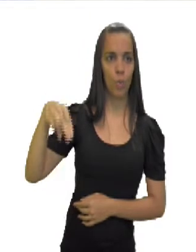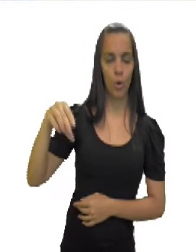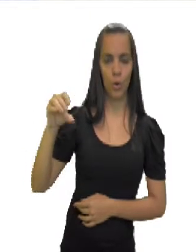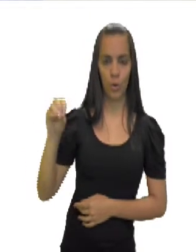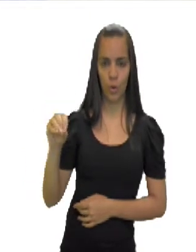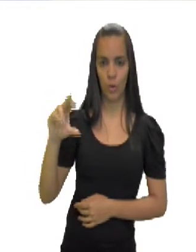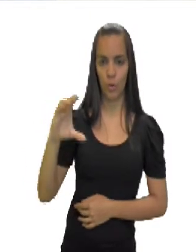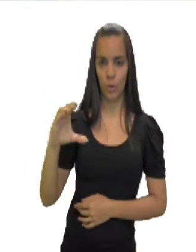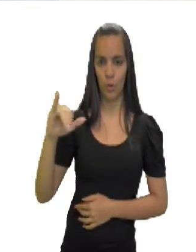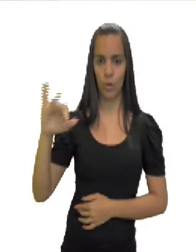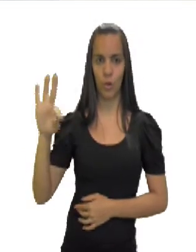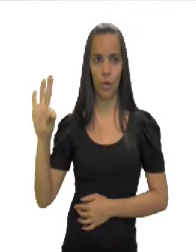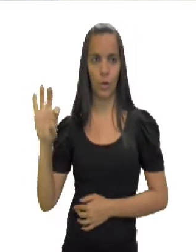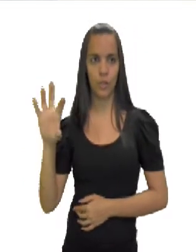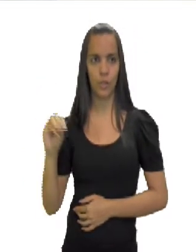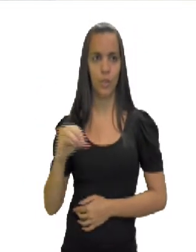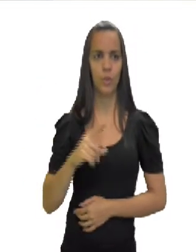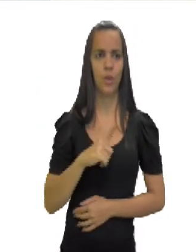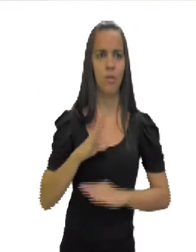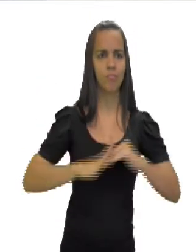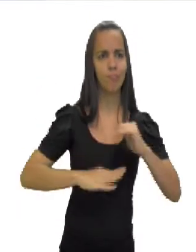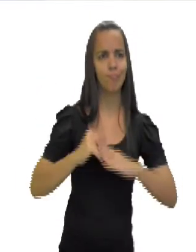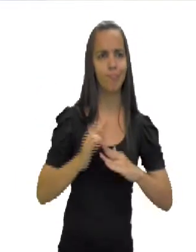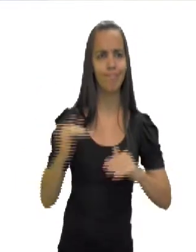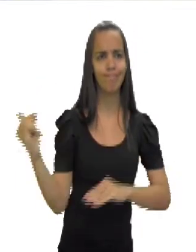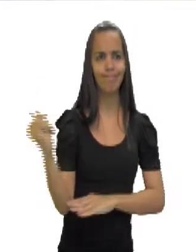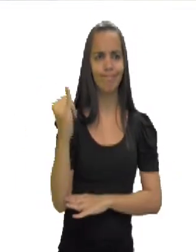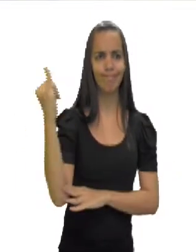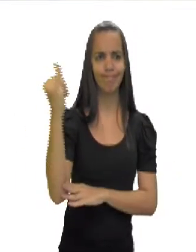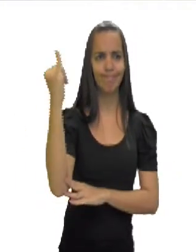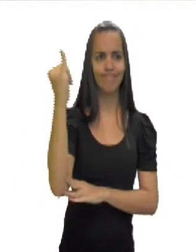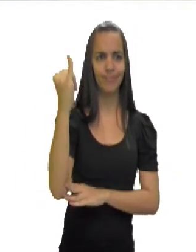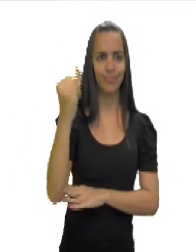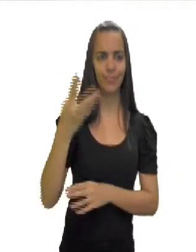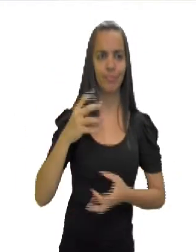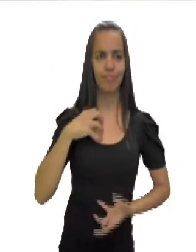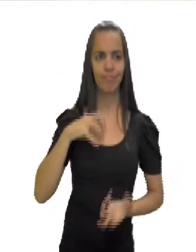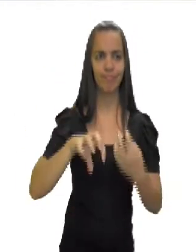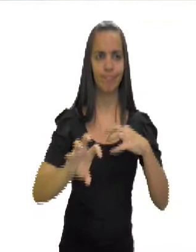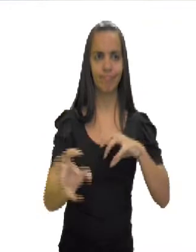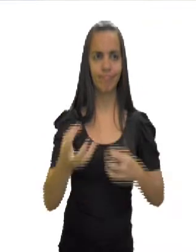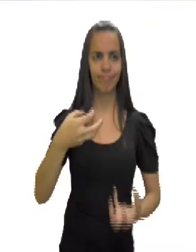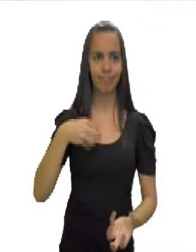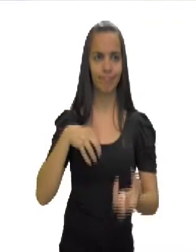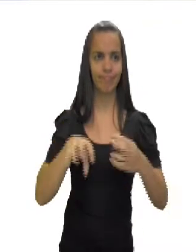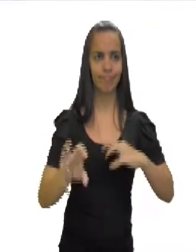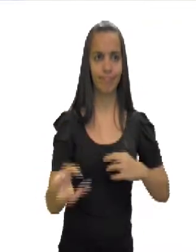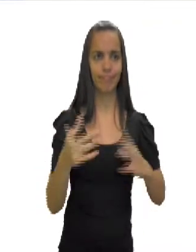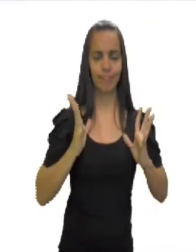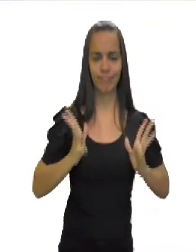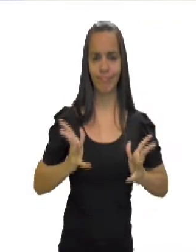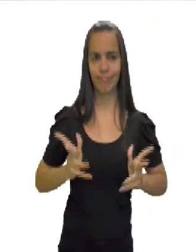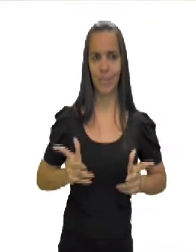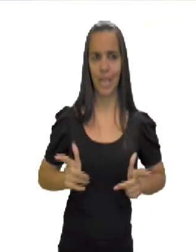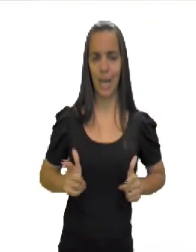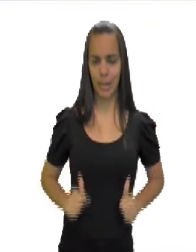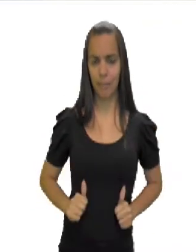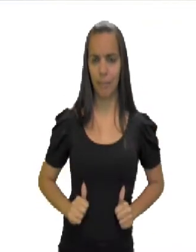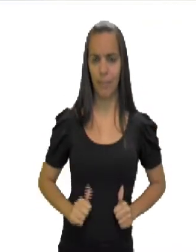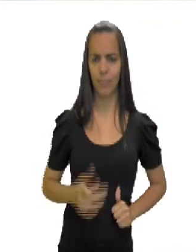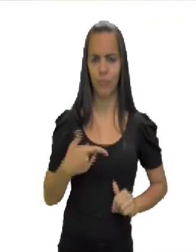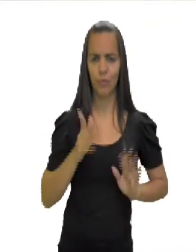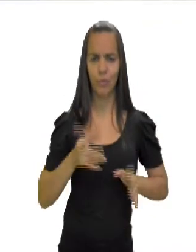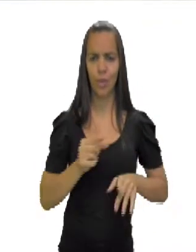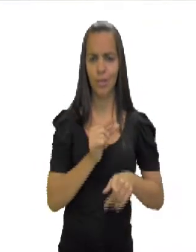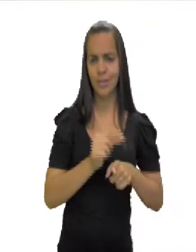a função deles mais importante é migrar para os tecidos e limpar as células